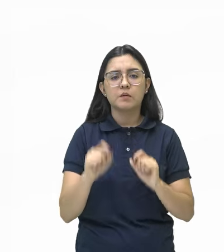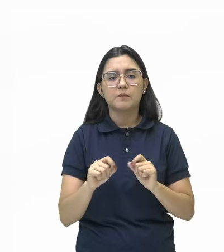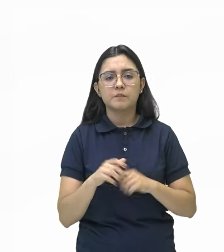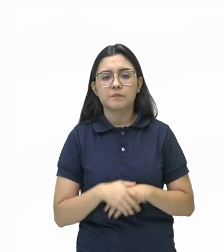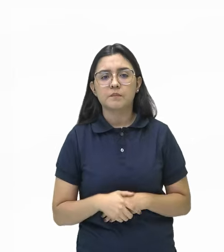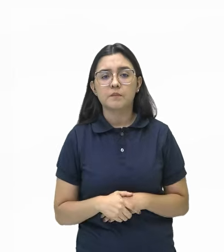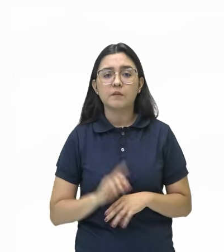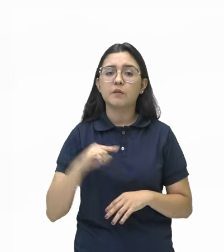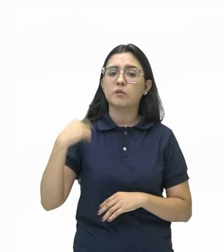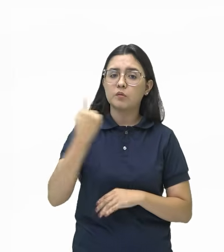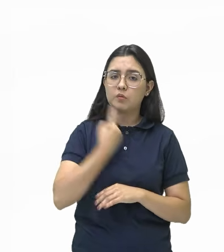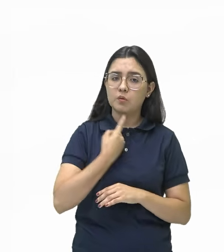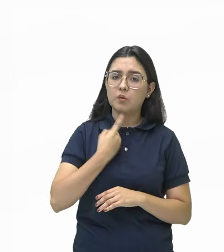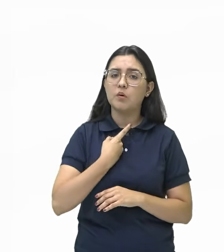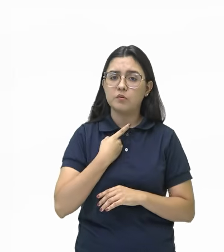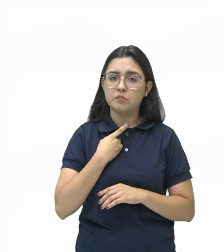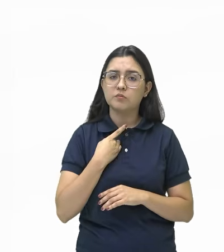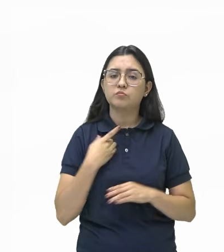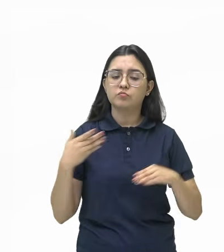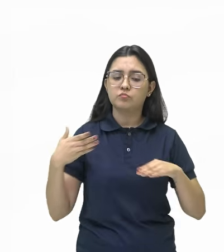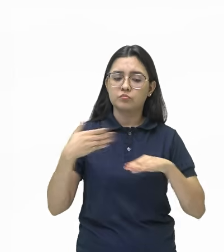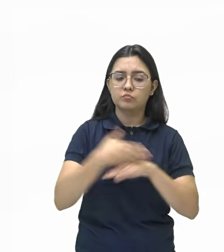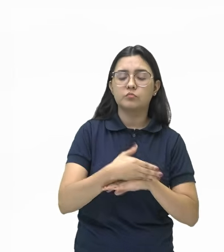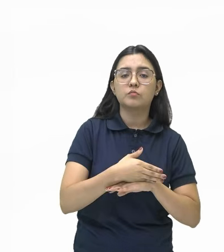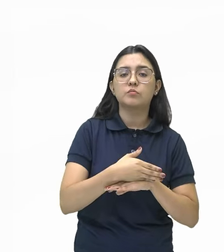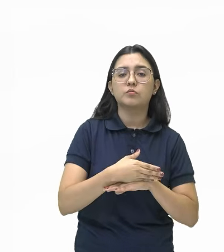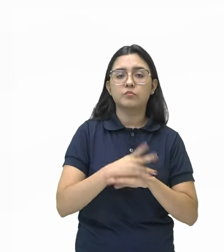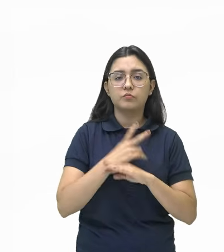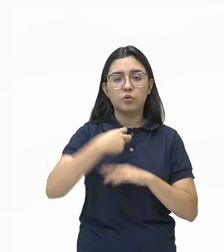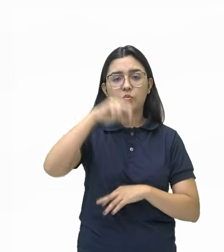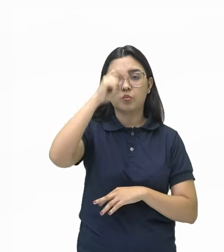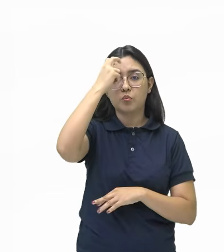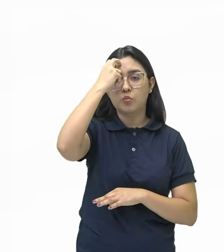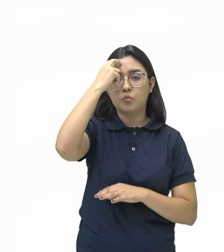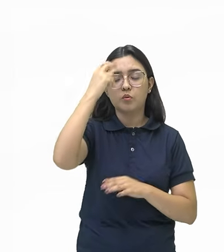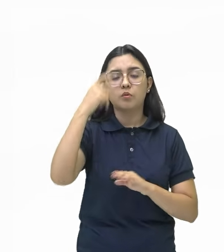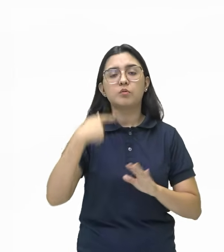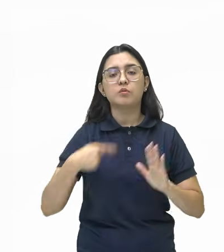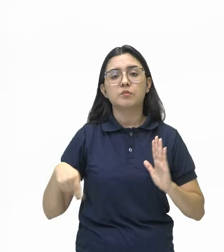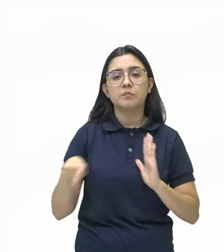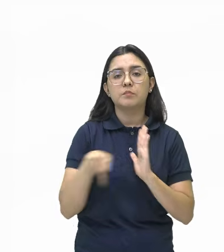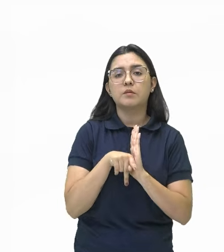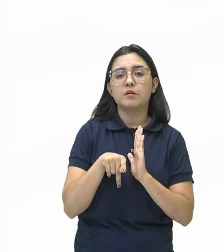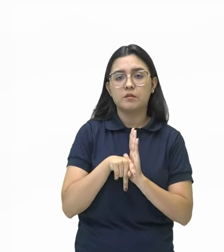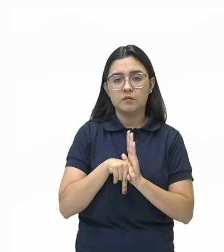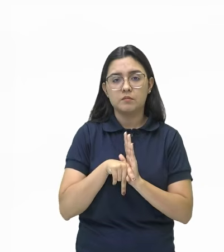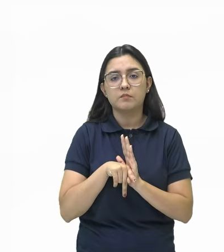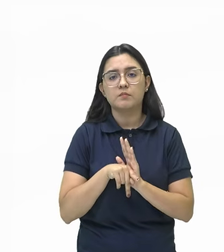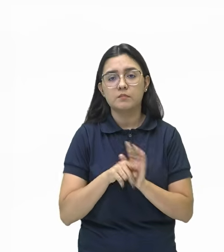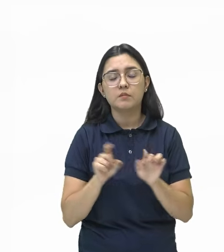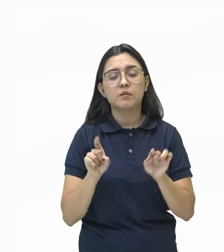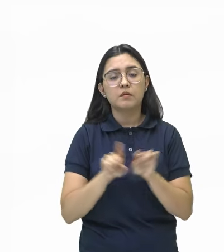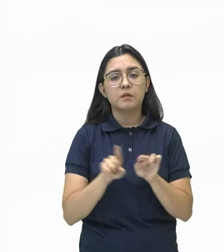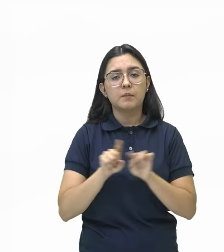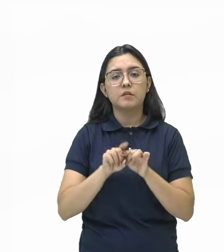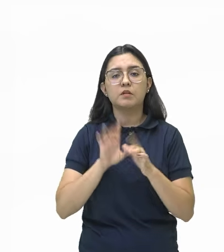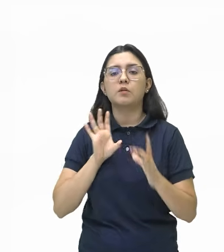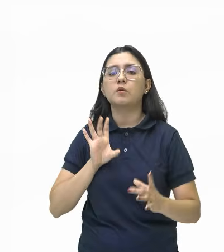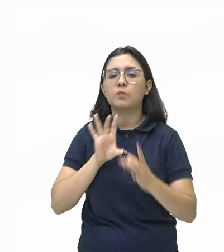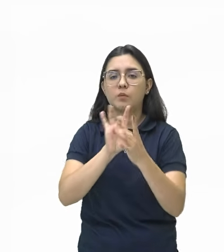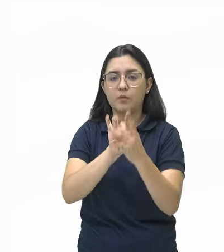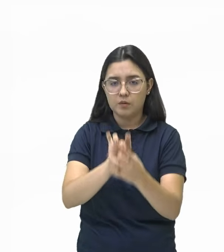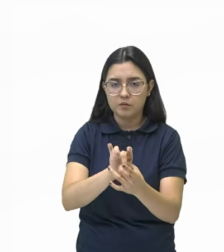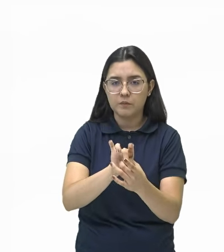que nós somos integrantes daquela cultura, nós pertencemos e nos identificamos e estamos em conexão